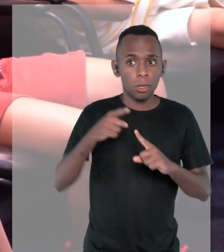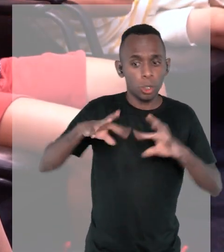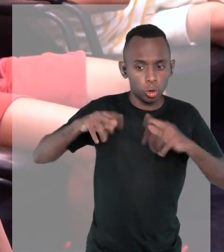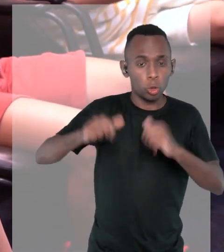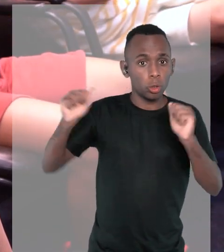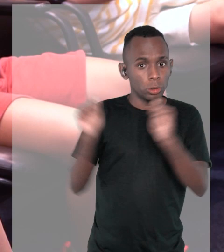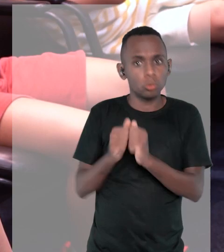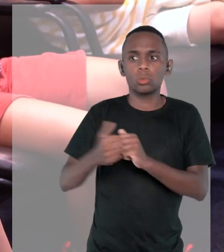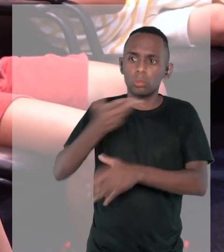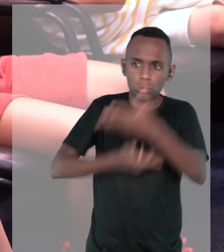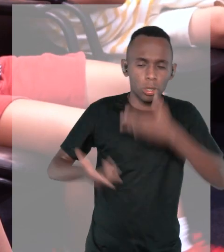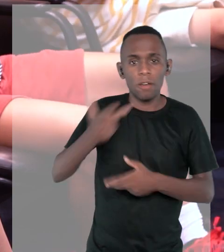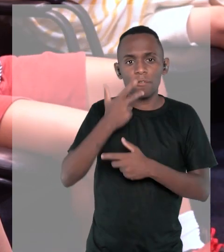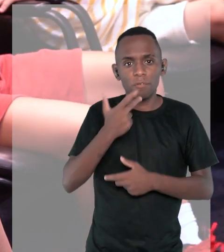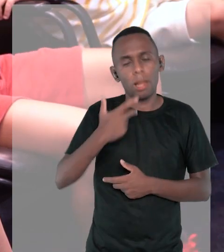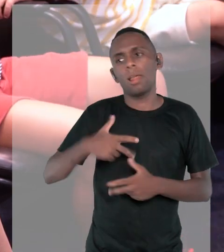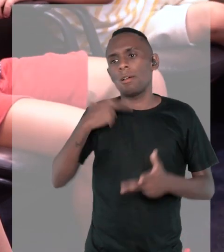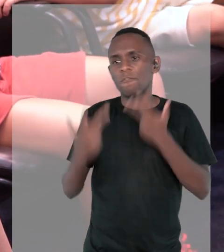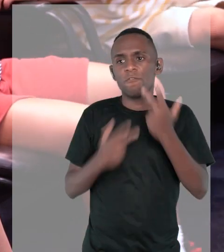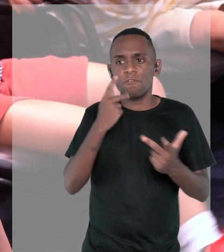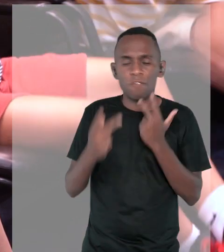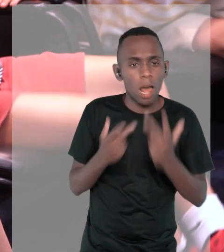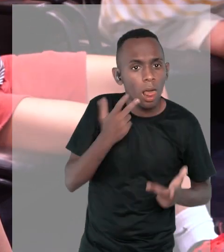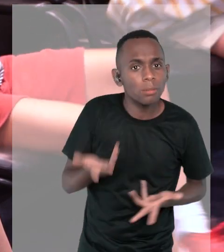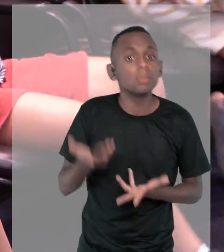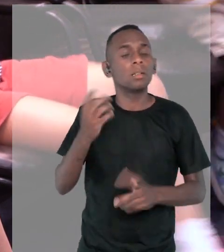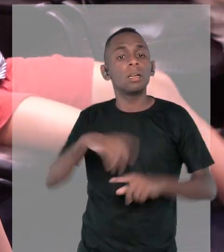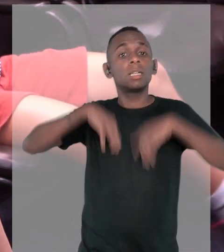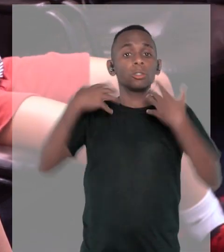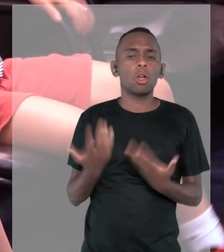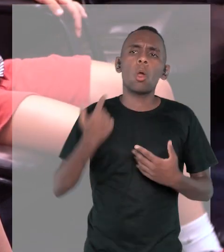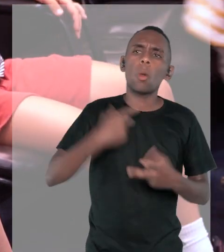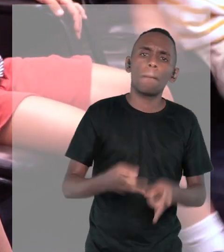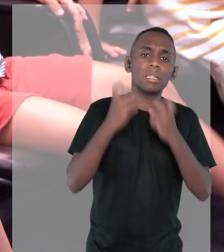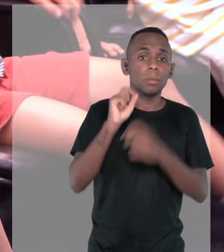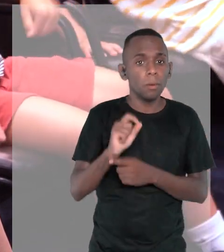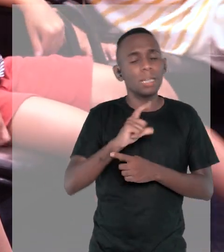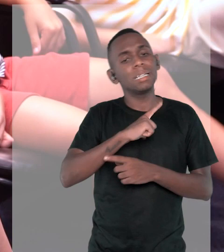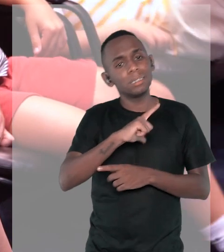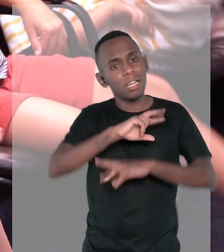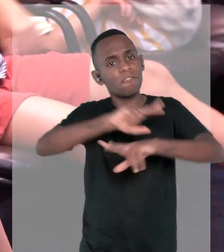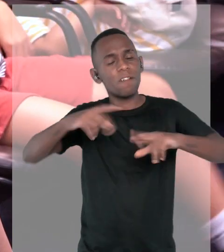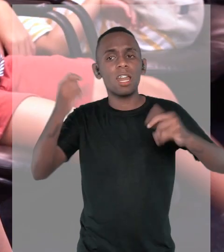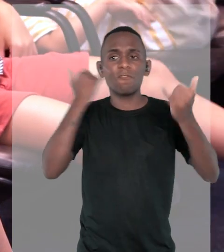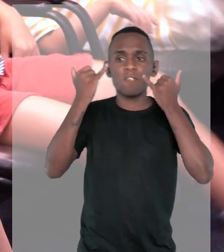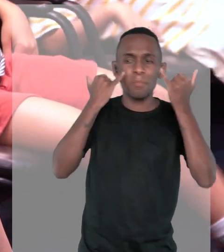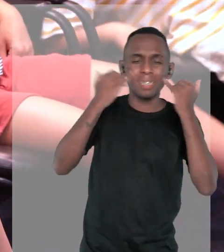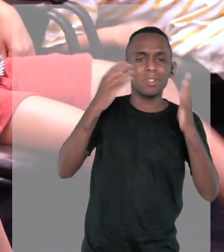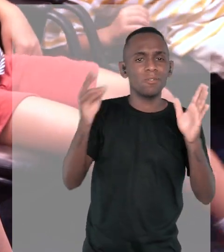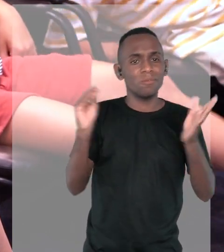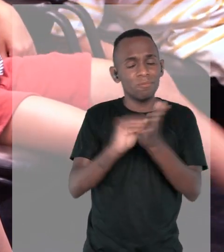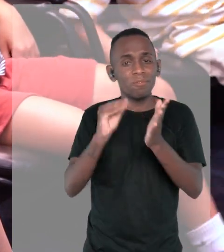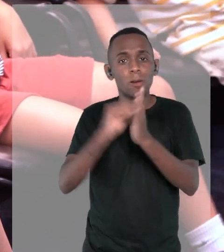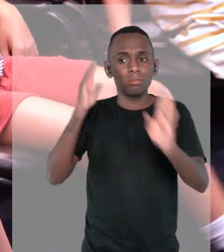povo é de falatório mesmo, todo mundo já nasceu no falatório. Então, o que eu percebo é que tem muita informação